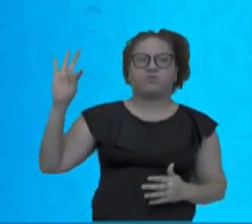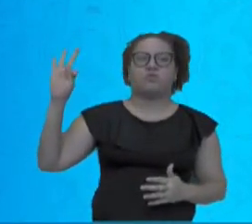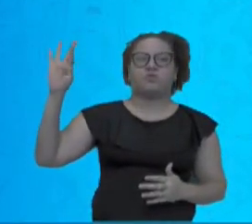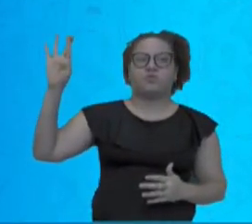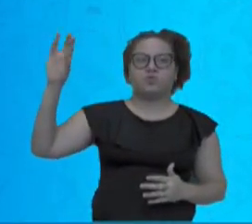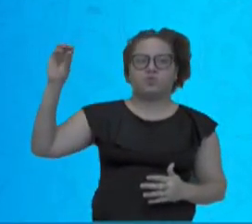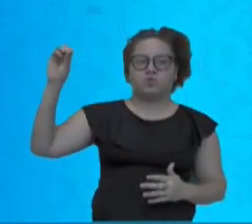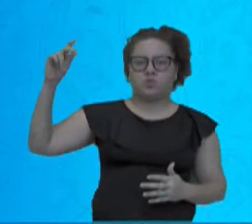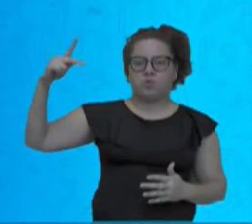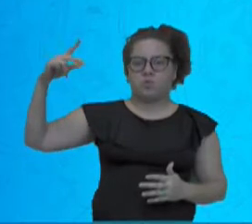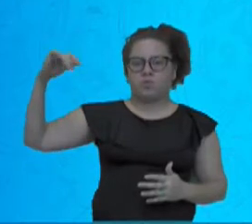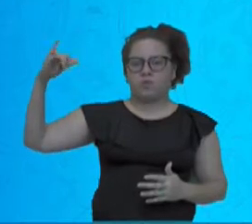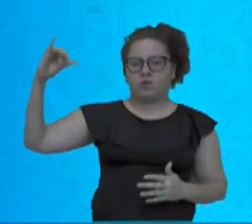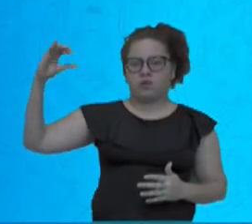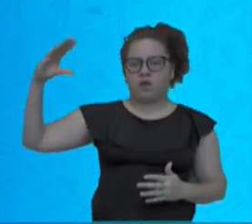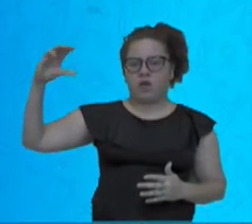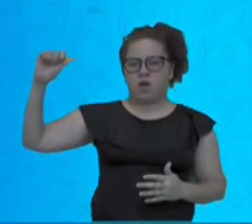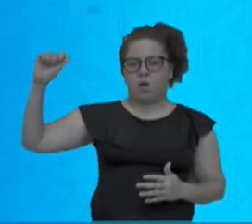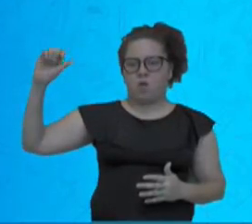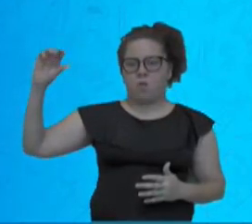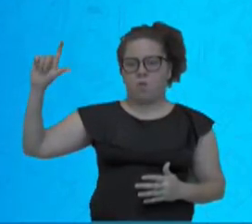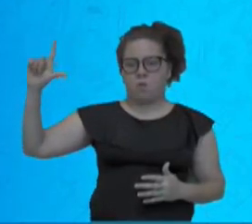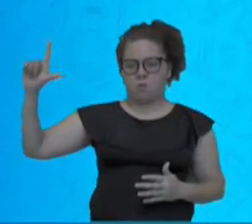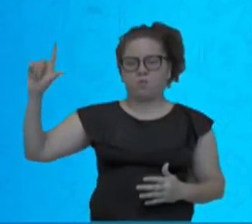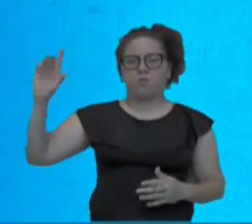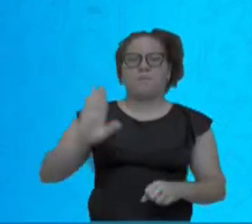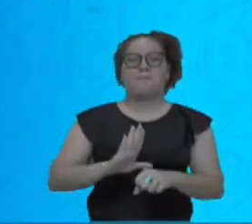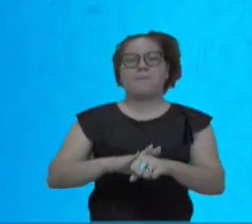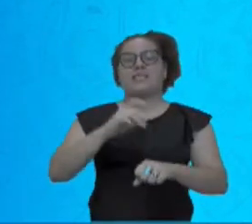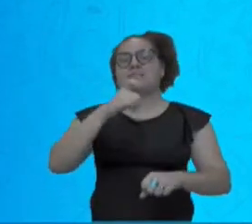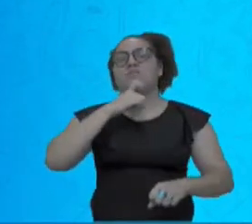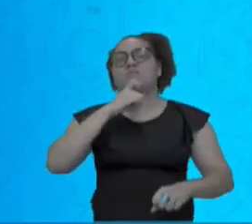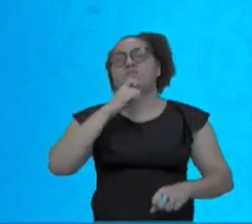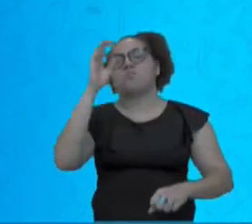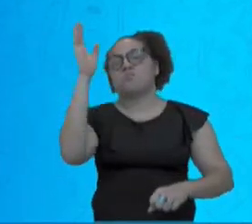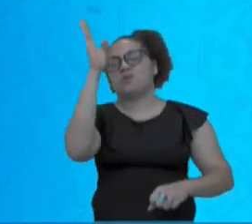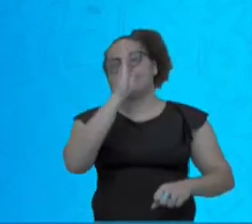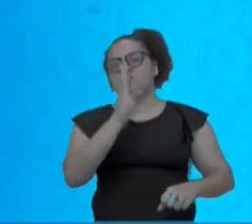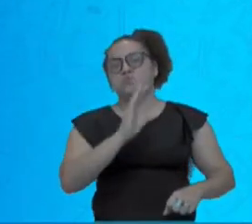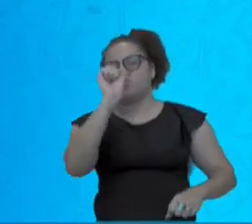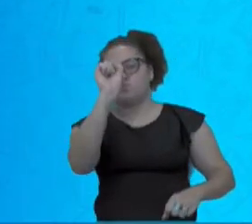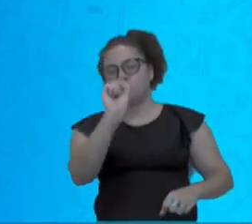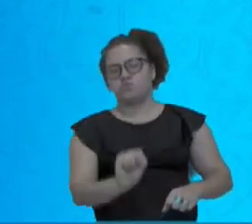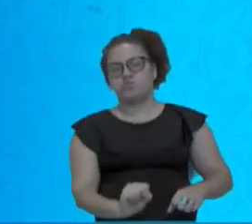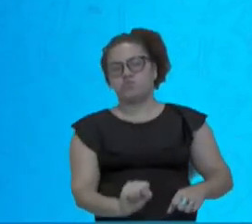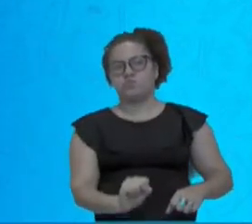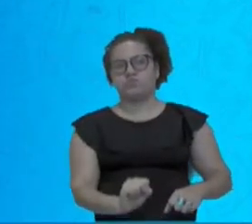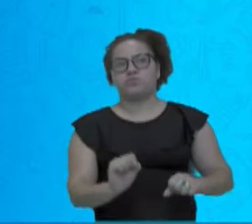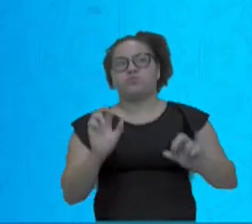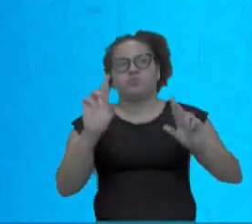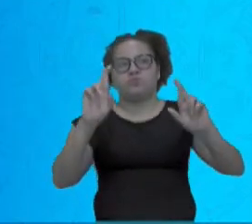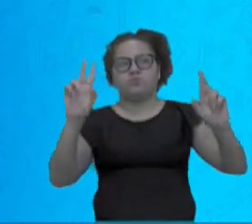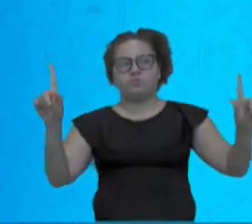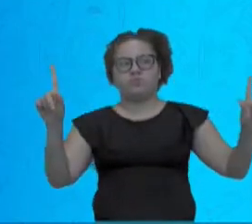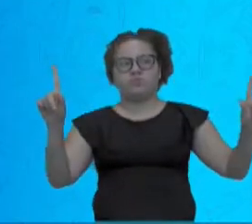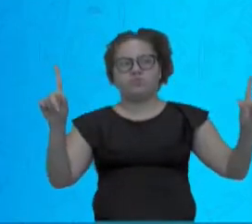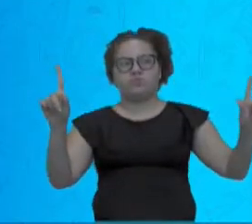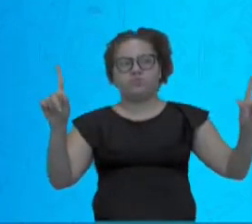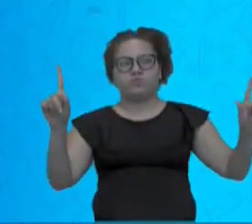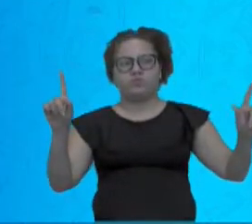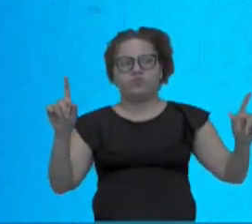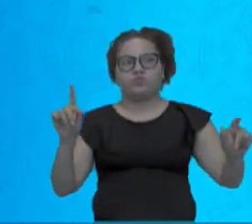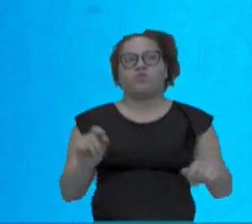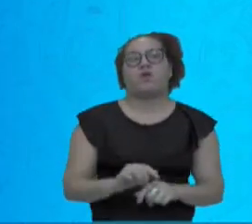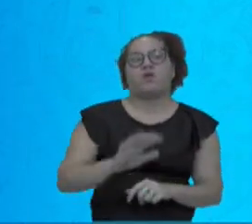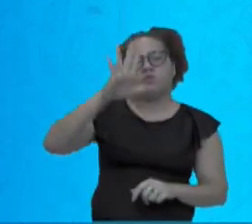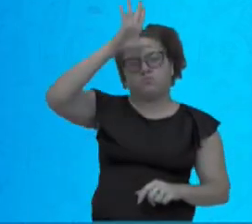isso. É a região mais fria do Brasil. Mas também, diferente do equatorial,